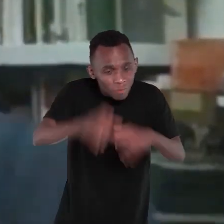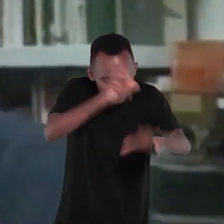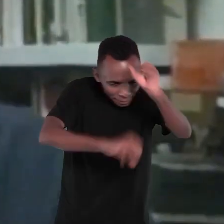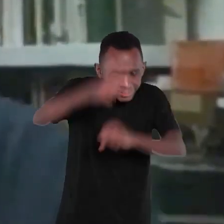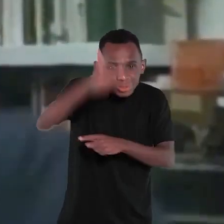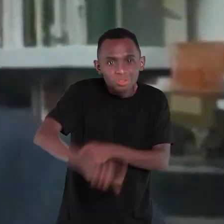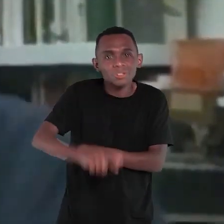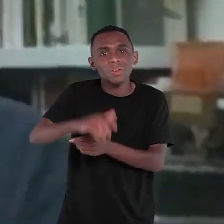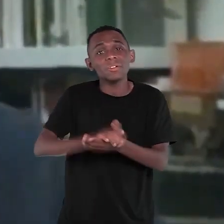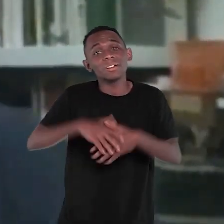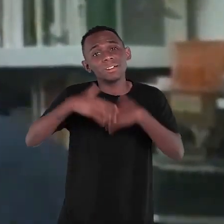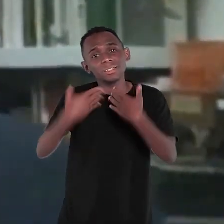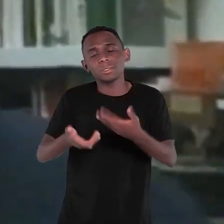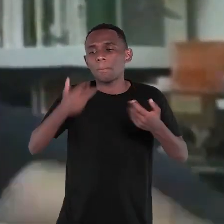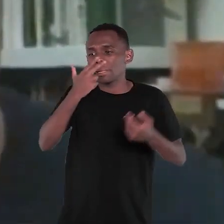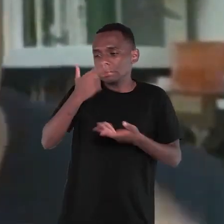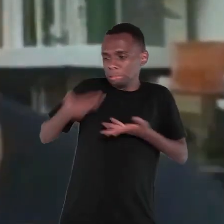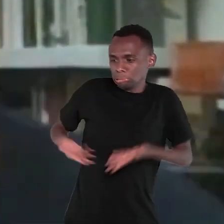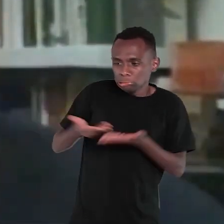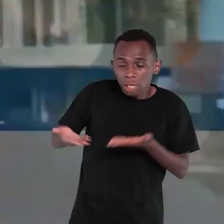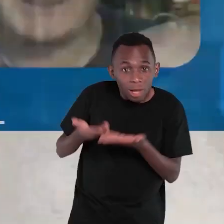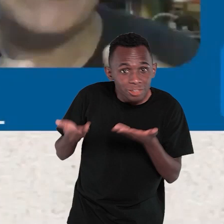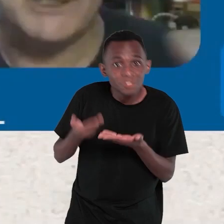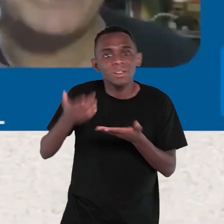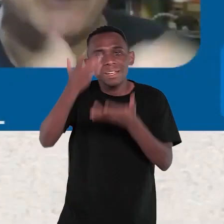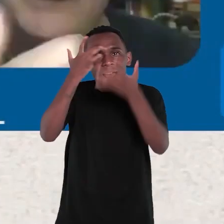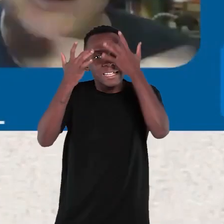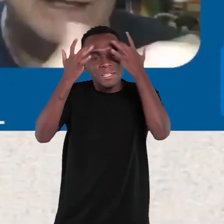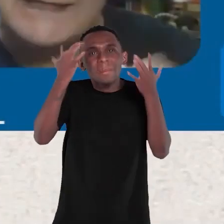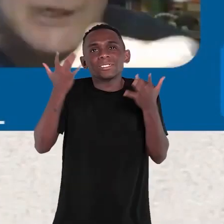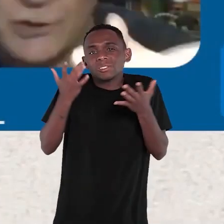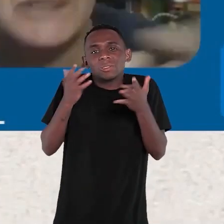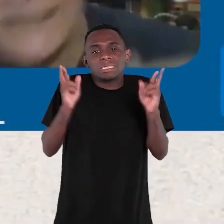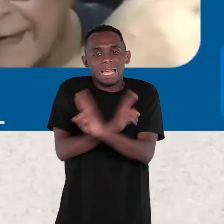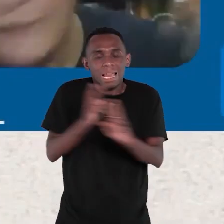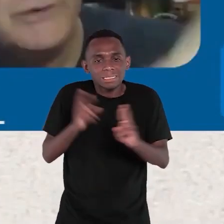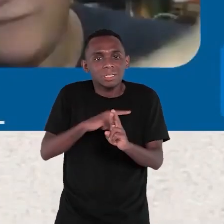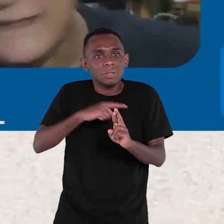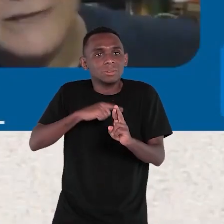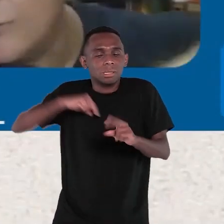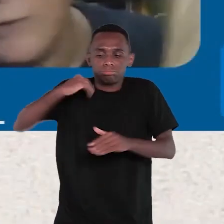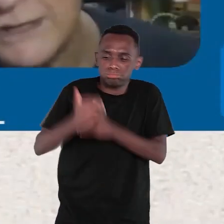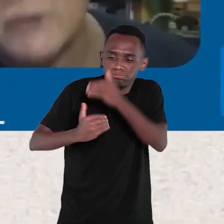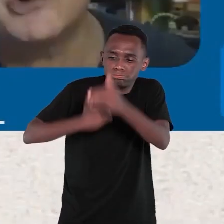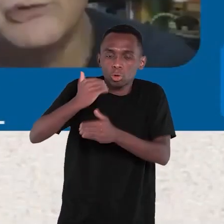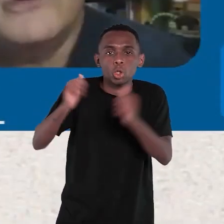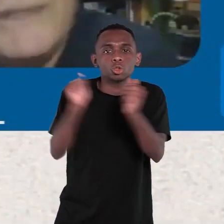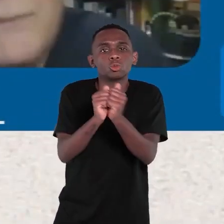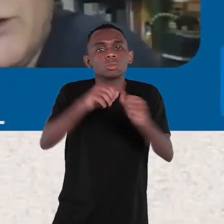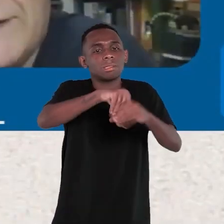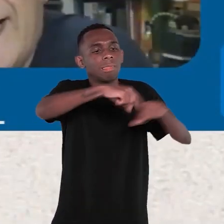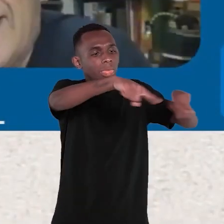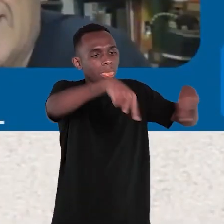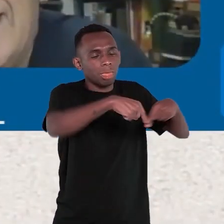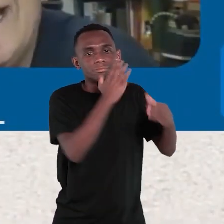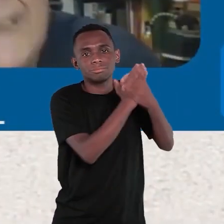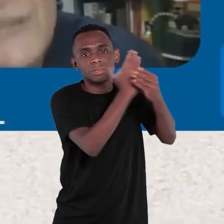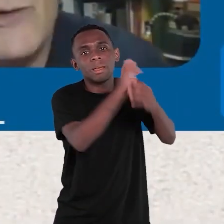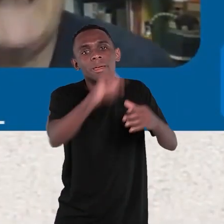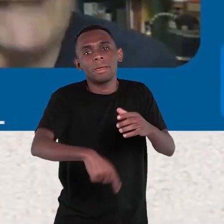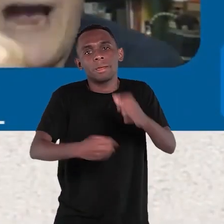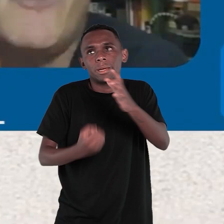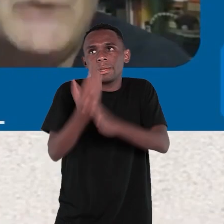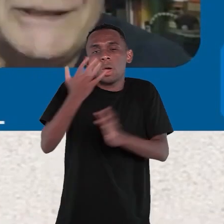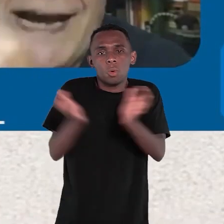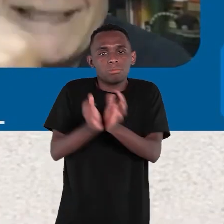novo. Então, a gente foi estimulando que essas pessoas fossem se associando e fazendo coisas junto na biblioteca, né?